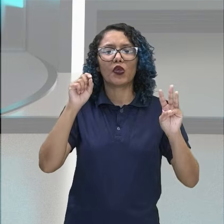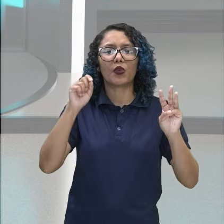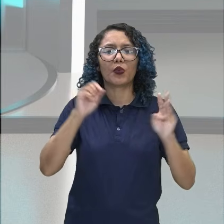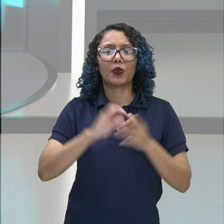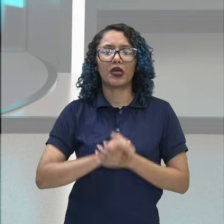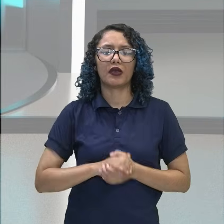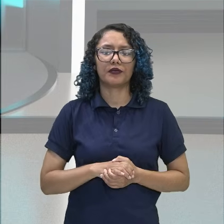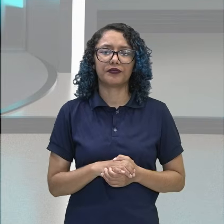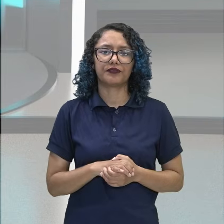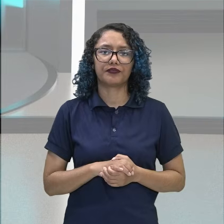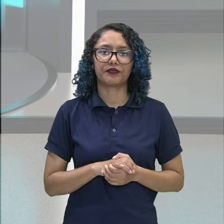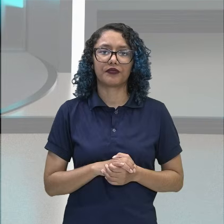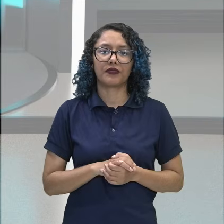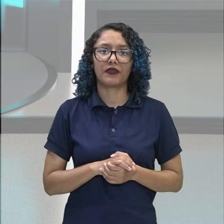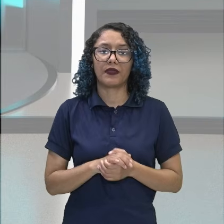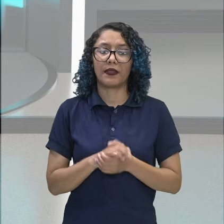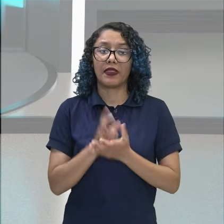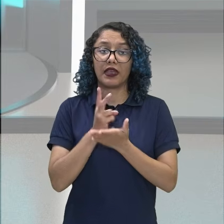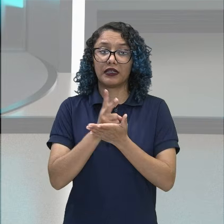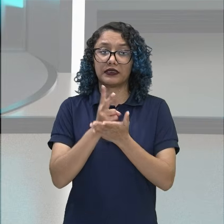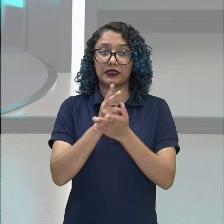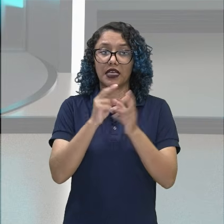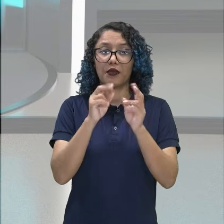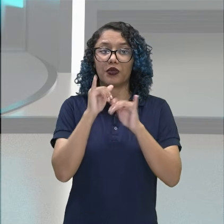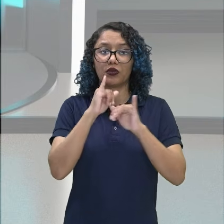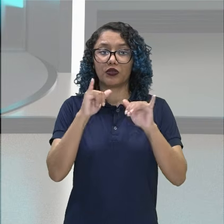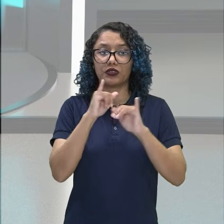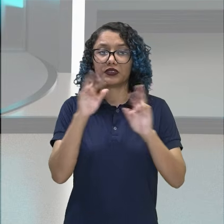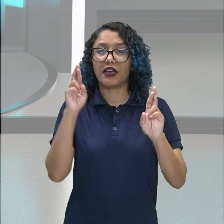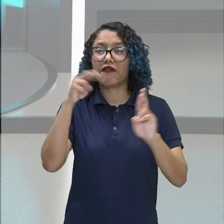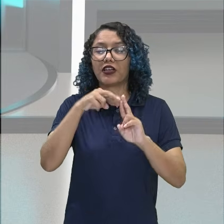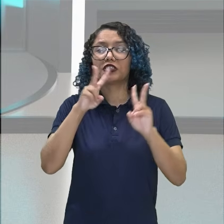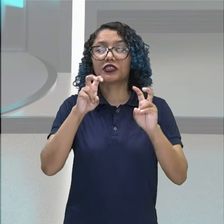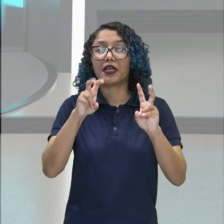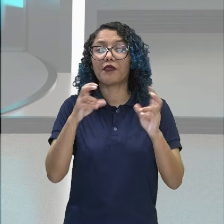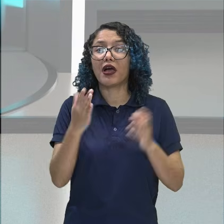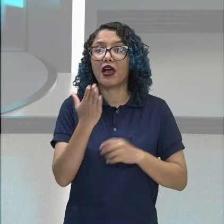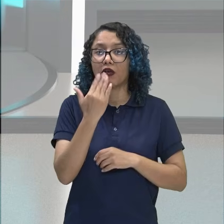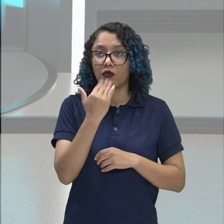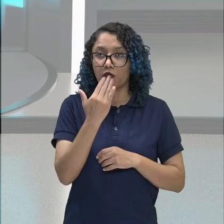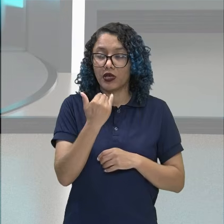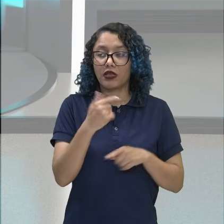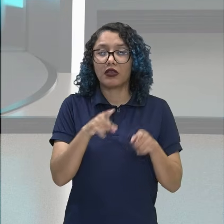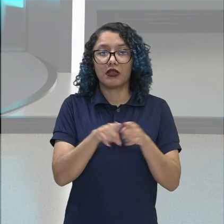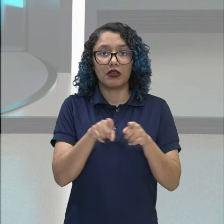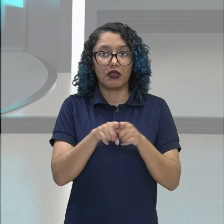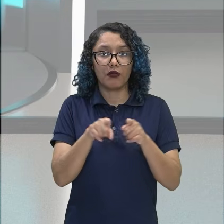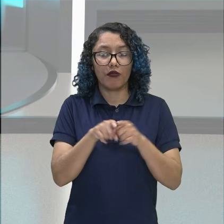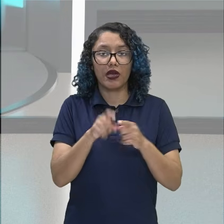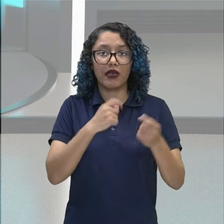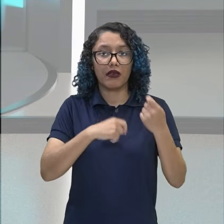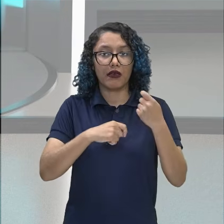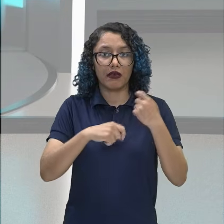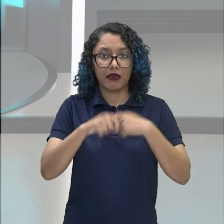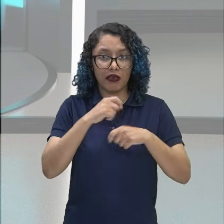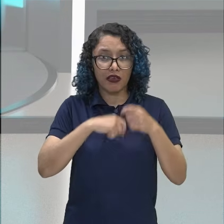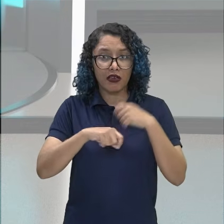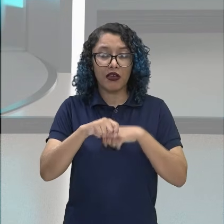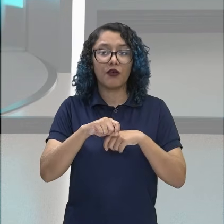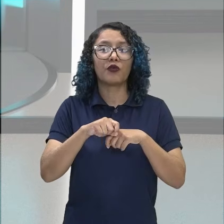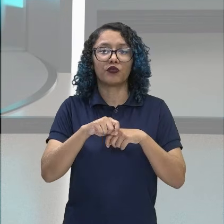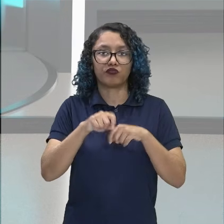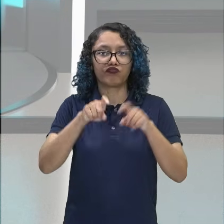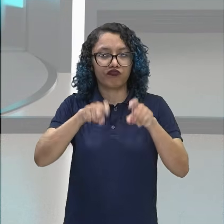sempre notícias relacionadas à questão da alimentação, do agronegócio, por exemplo, fazendo aqui um zoom